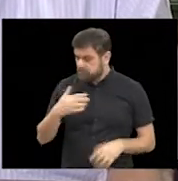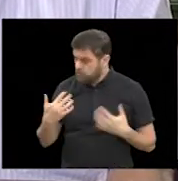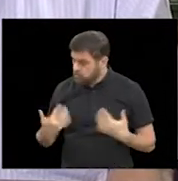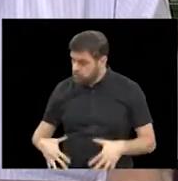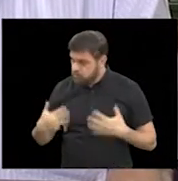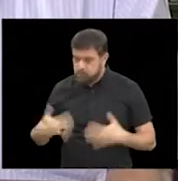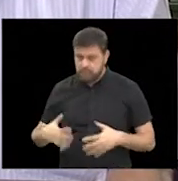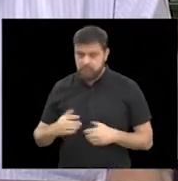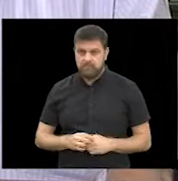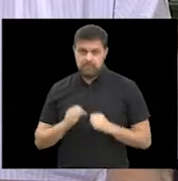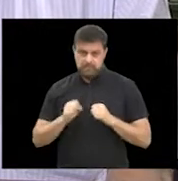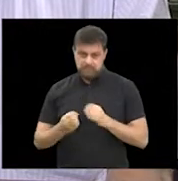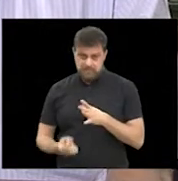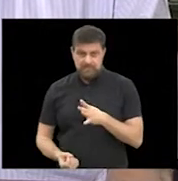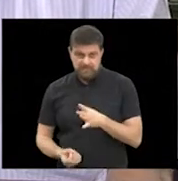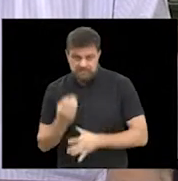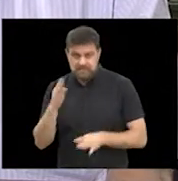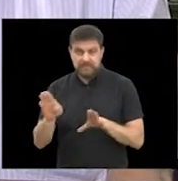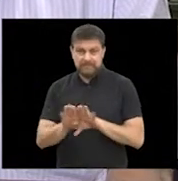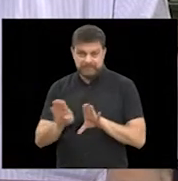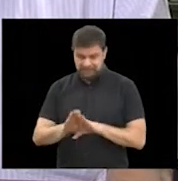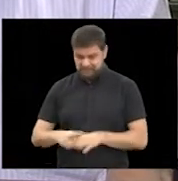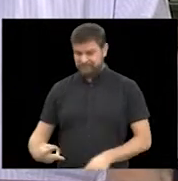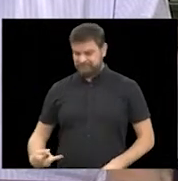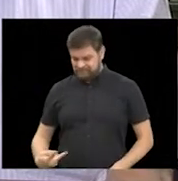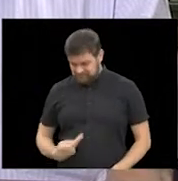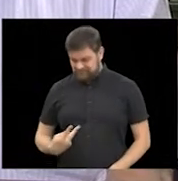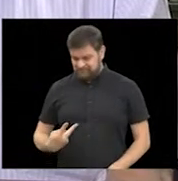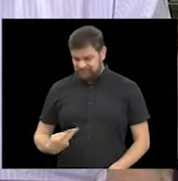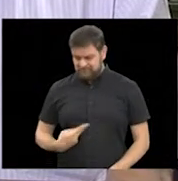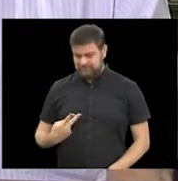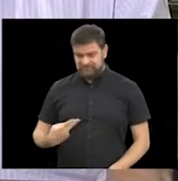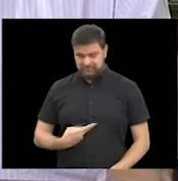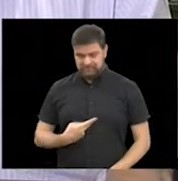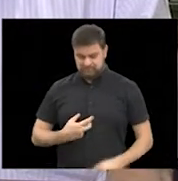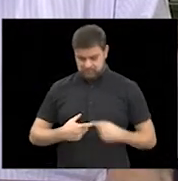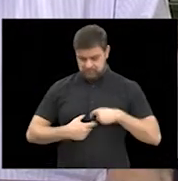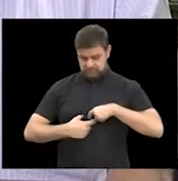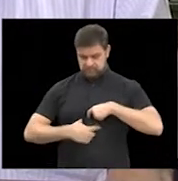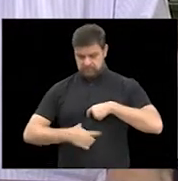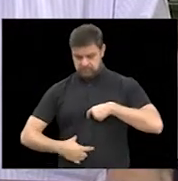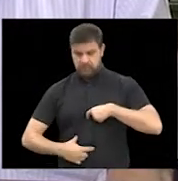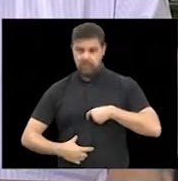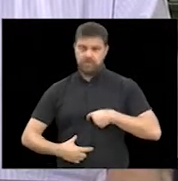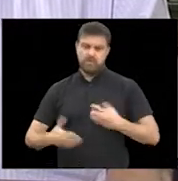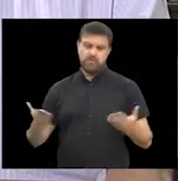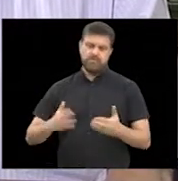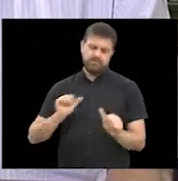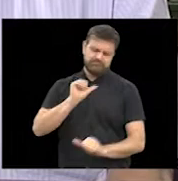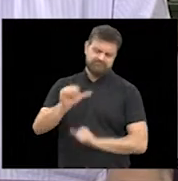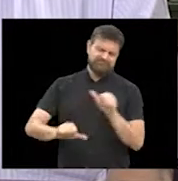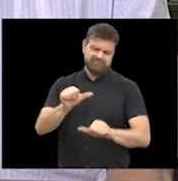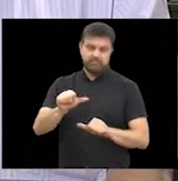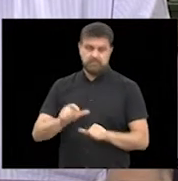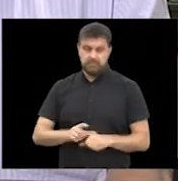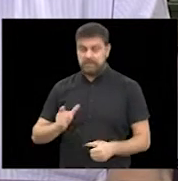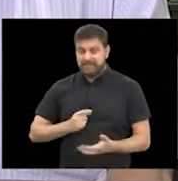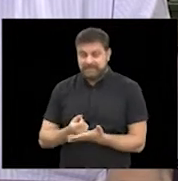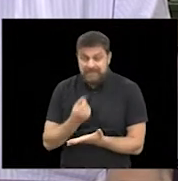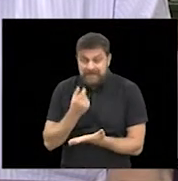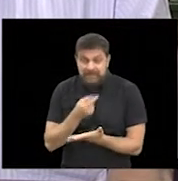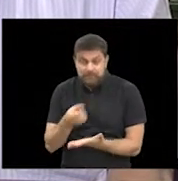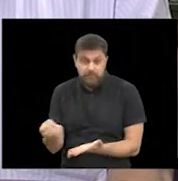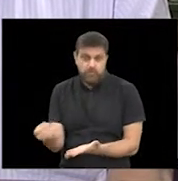E acabava, muitas vezes, sendo operado o estômago. Hoje não, com os medicamentos mais